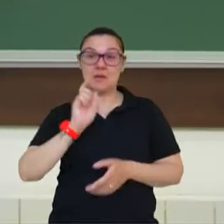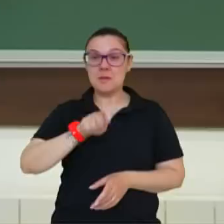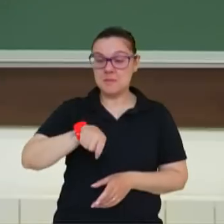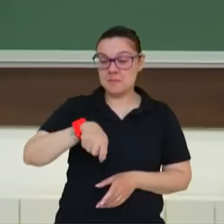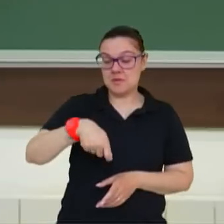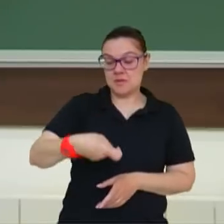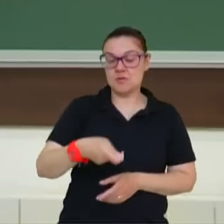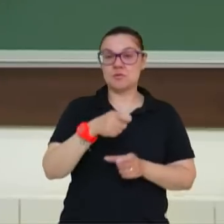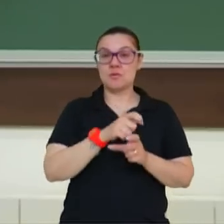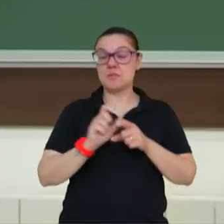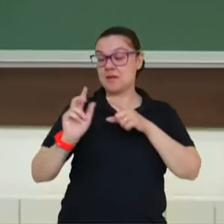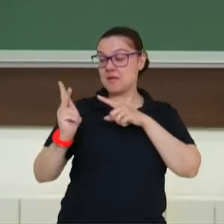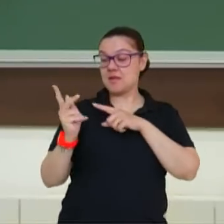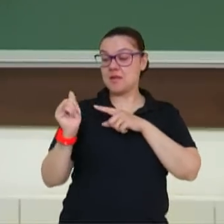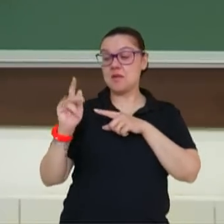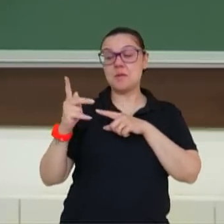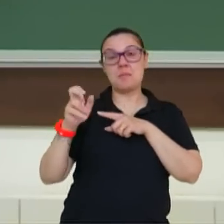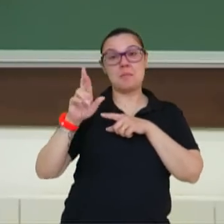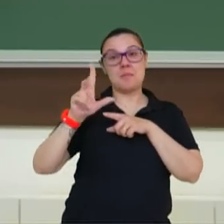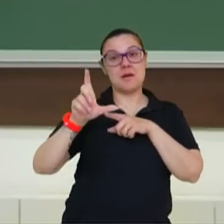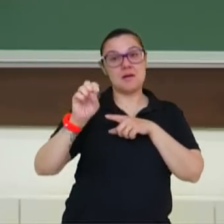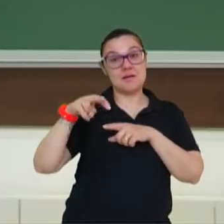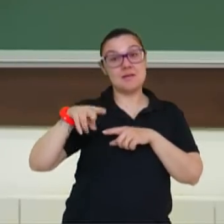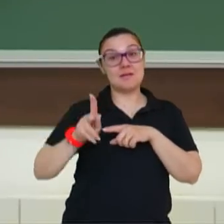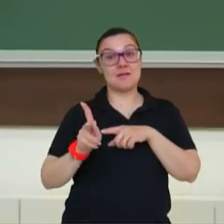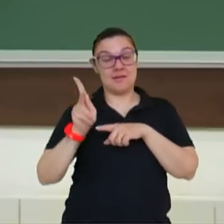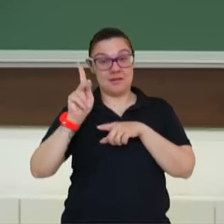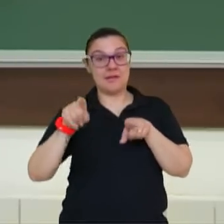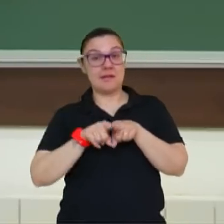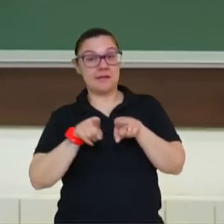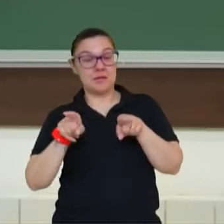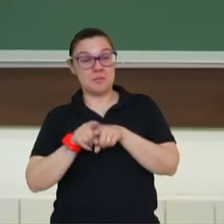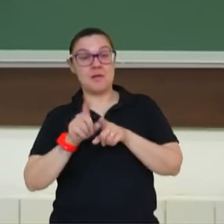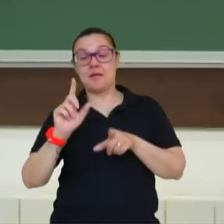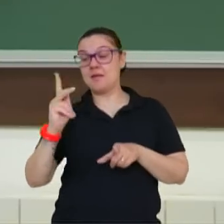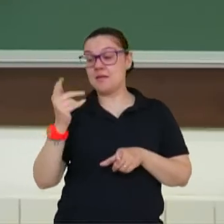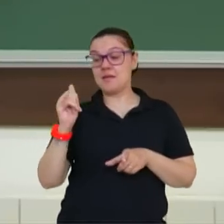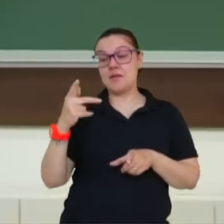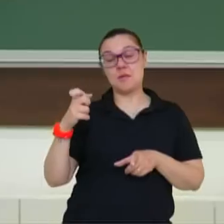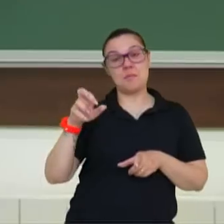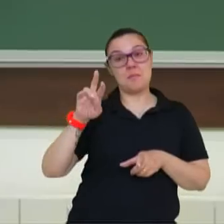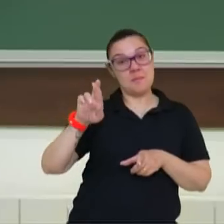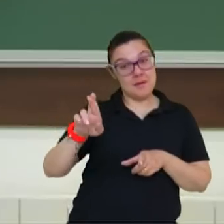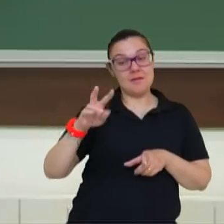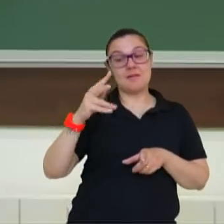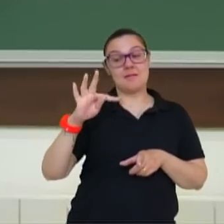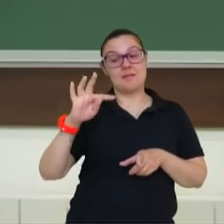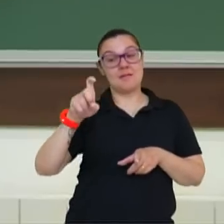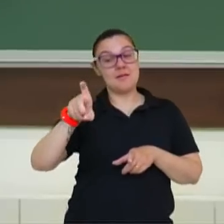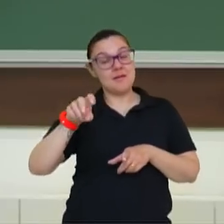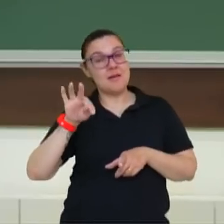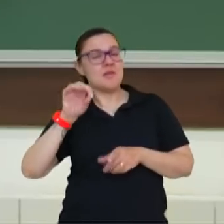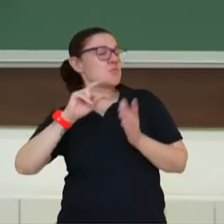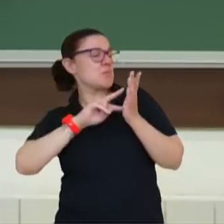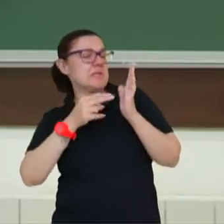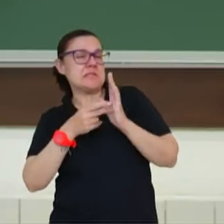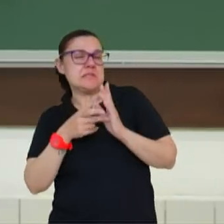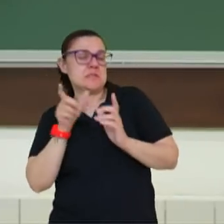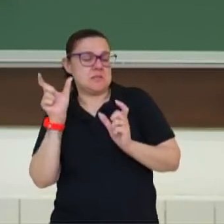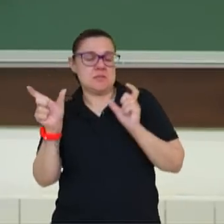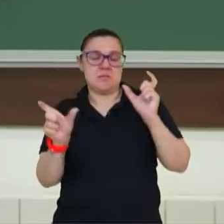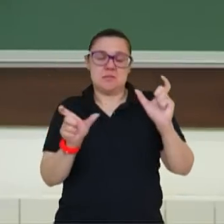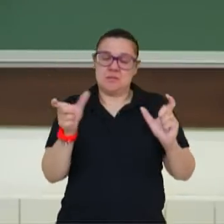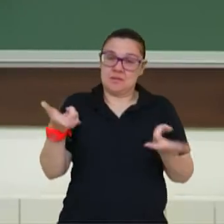sobre hiperlink e hipertexto. E já vemos na aula de hoje sobre o que é isso, né?